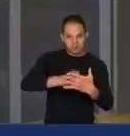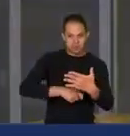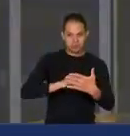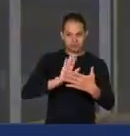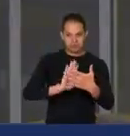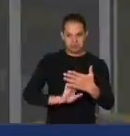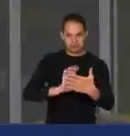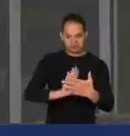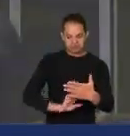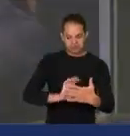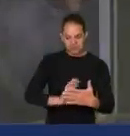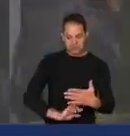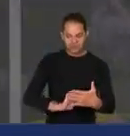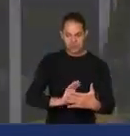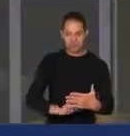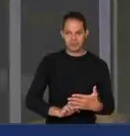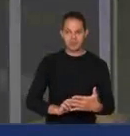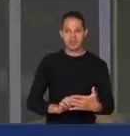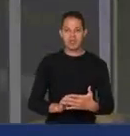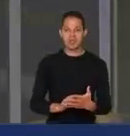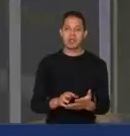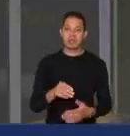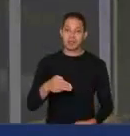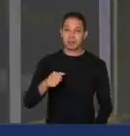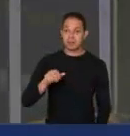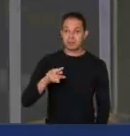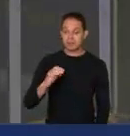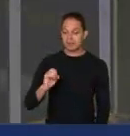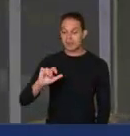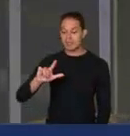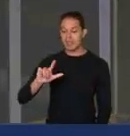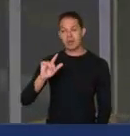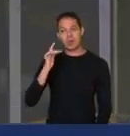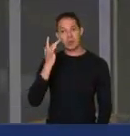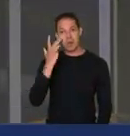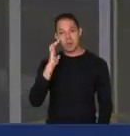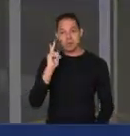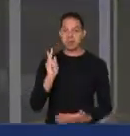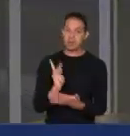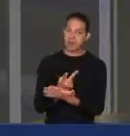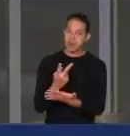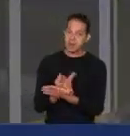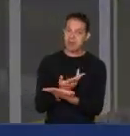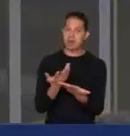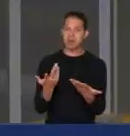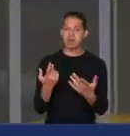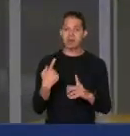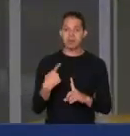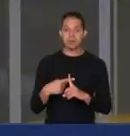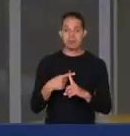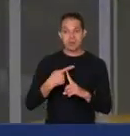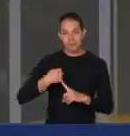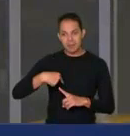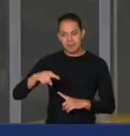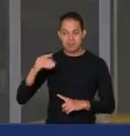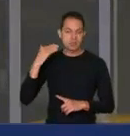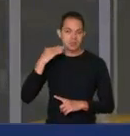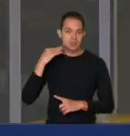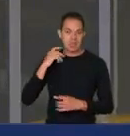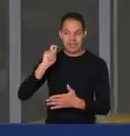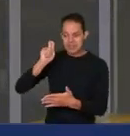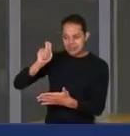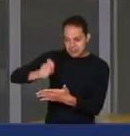tiraram as assinaturas, e eu espero, deputado Marcel, que houve algum engano. Porque ninguém vai ao banco, assina uma